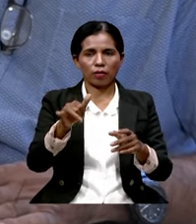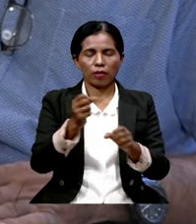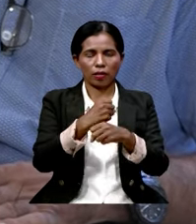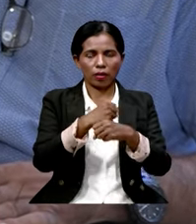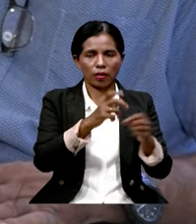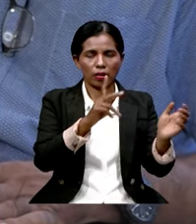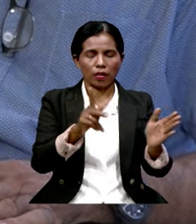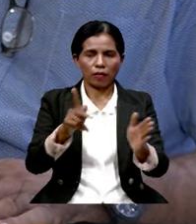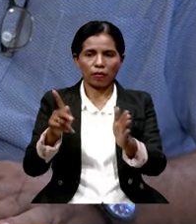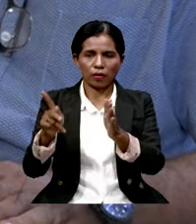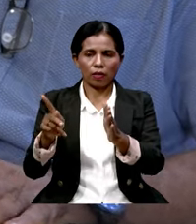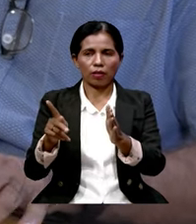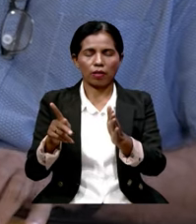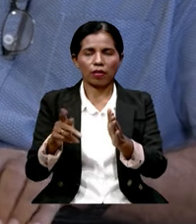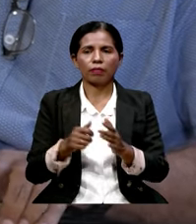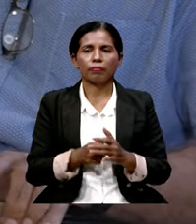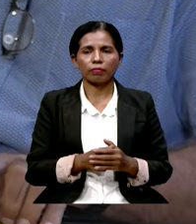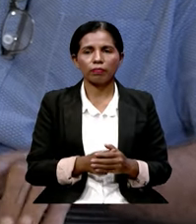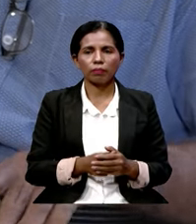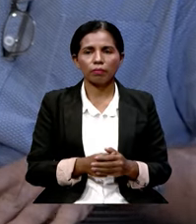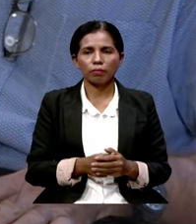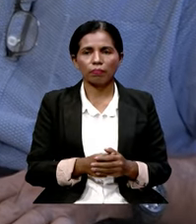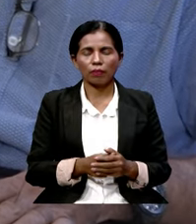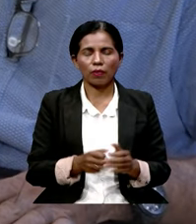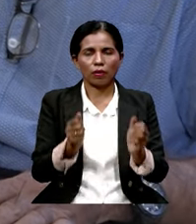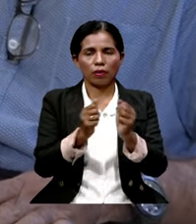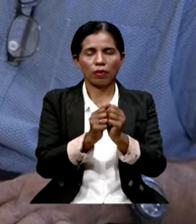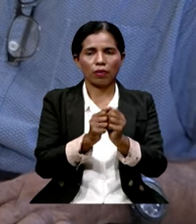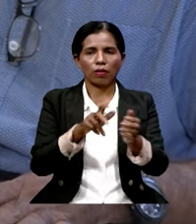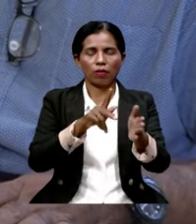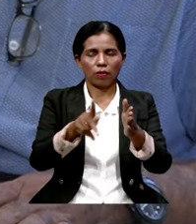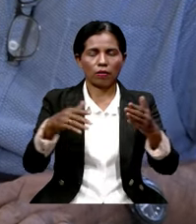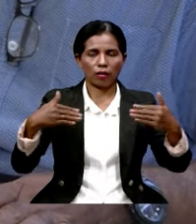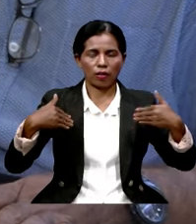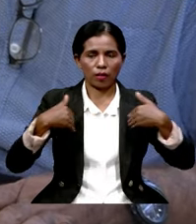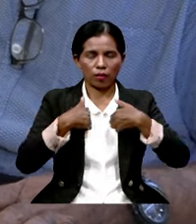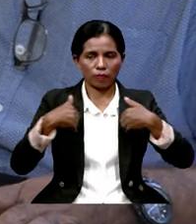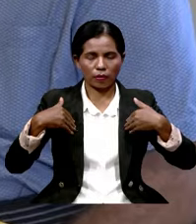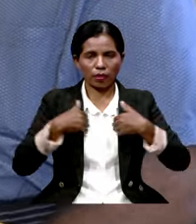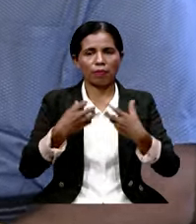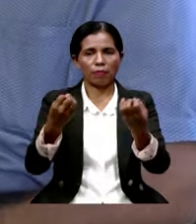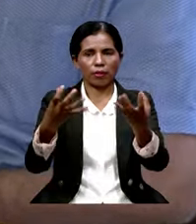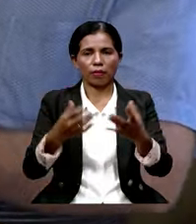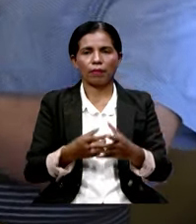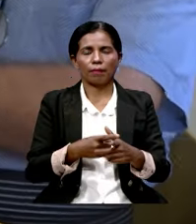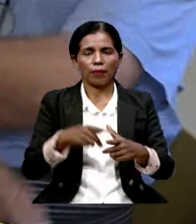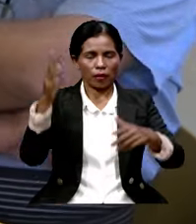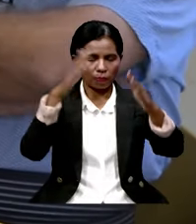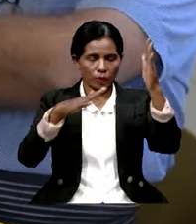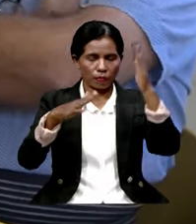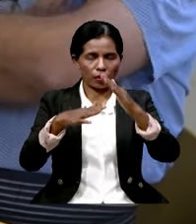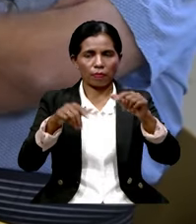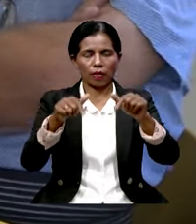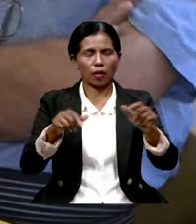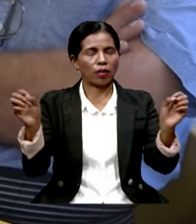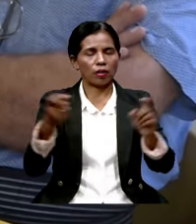planos, sira o animal barak, sira ojo animal barak. Problema ne laos husi